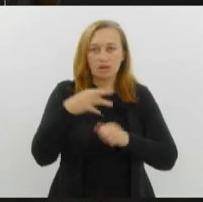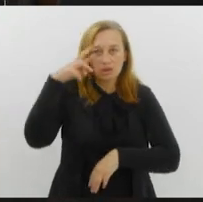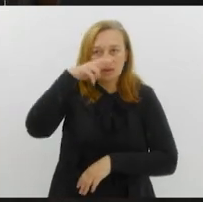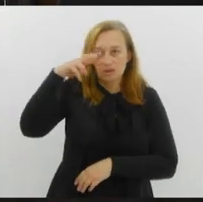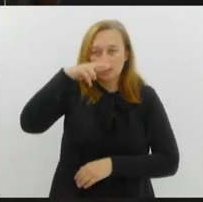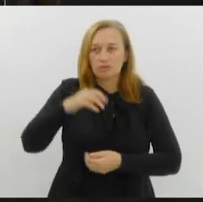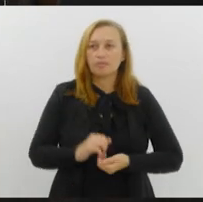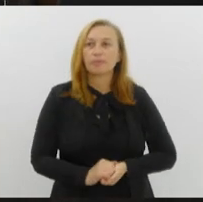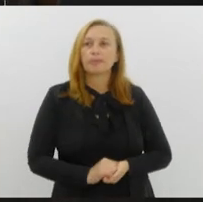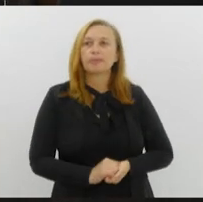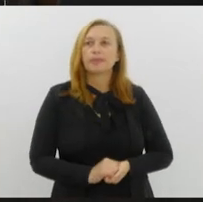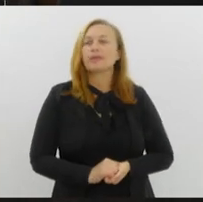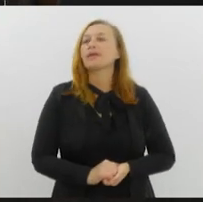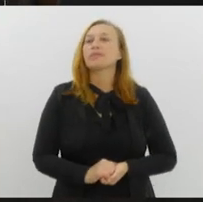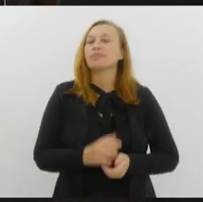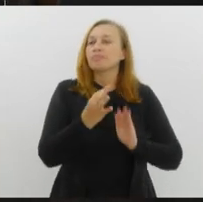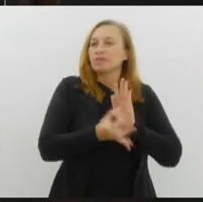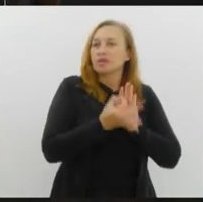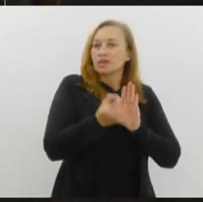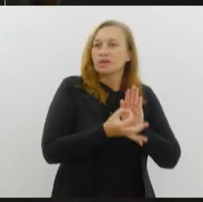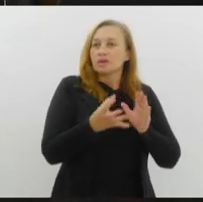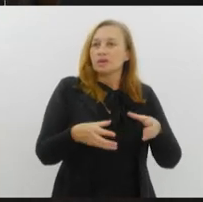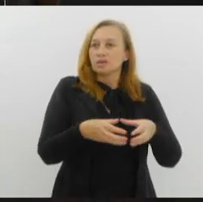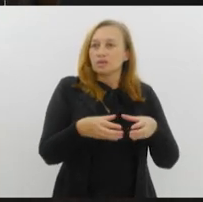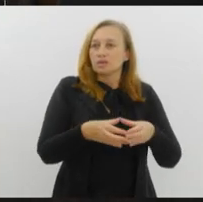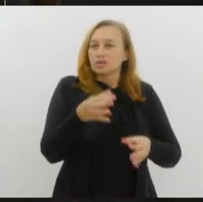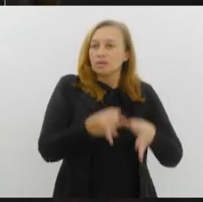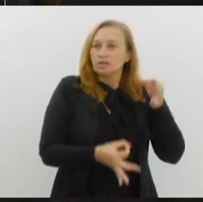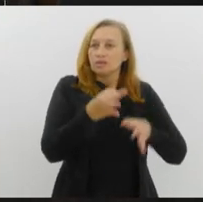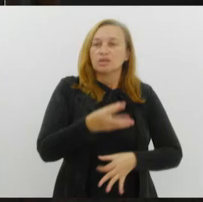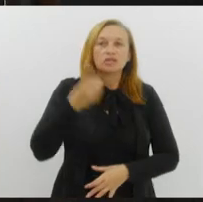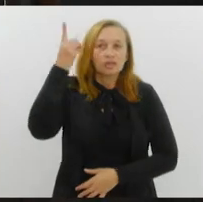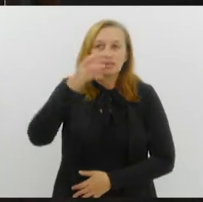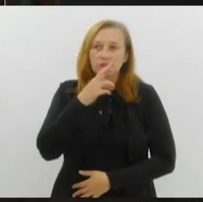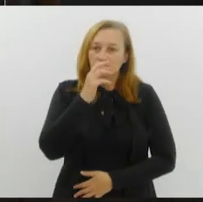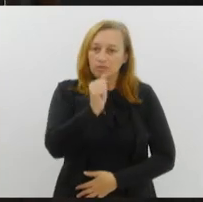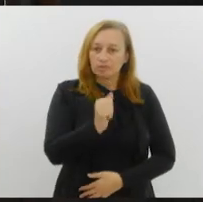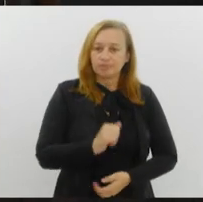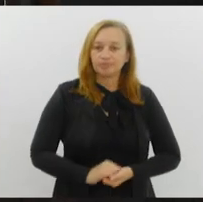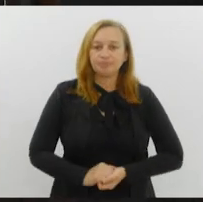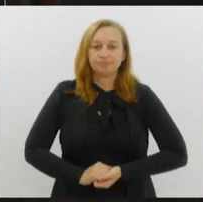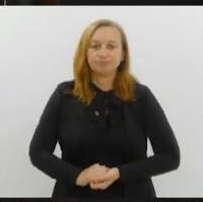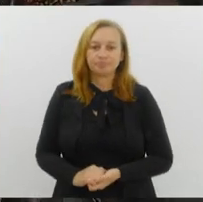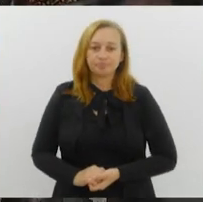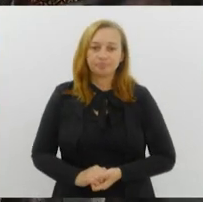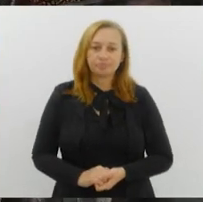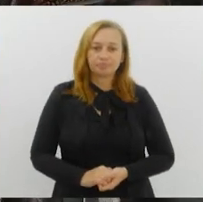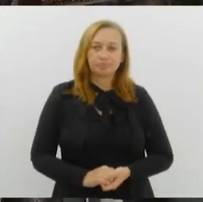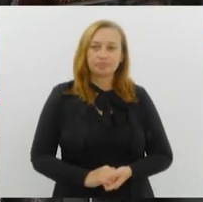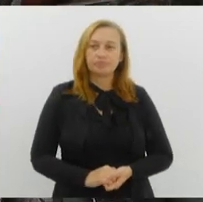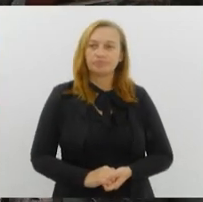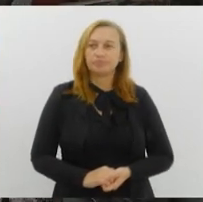Financeira e Controle. Para emitir parecer pela Comissão de Constituição e Justiça, deputado Rodrigo Amorim.